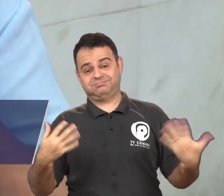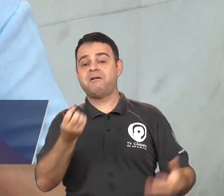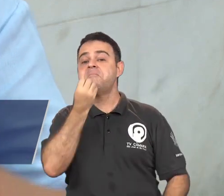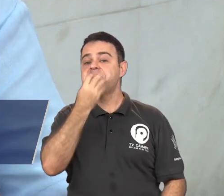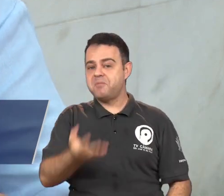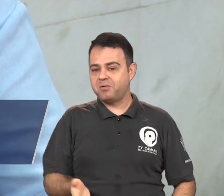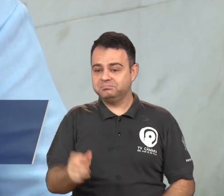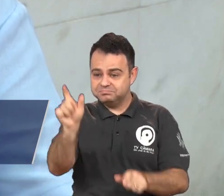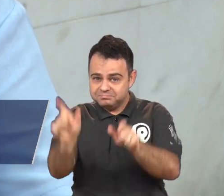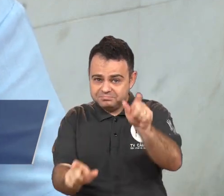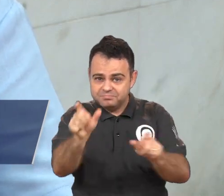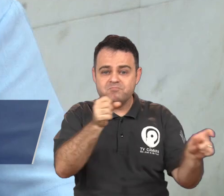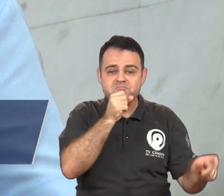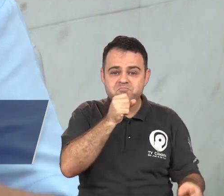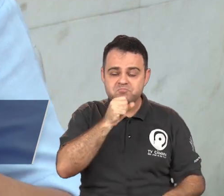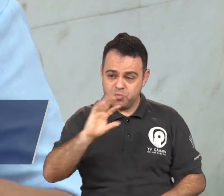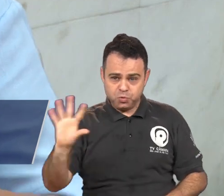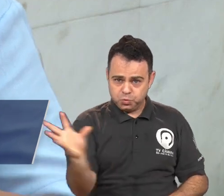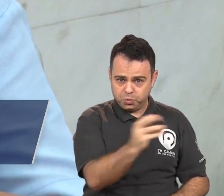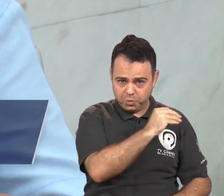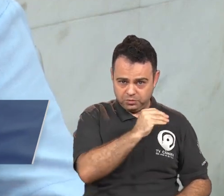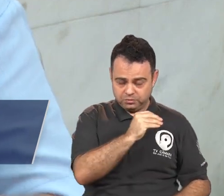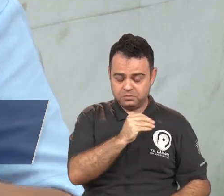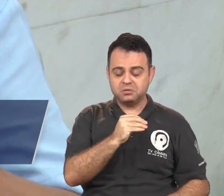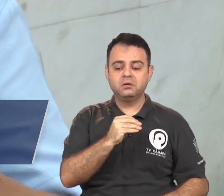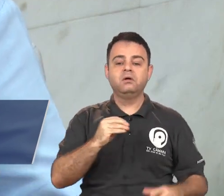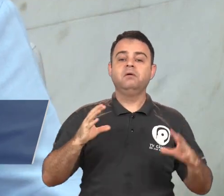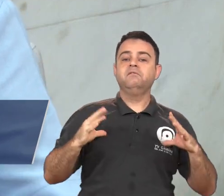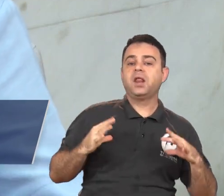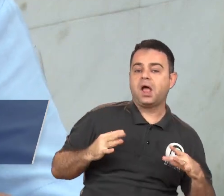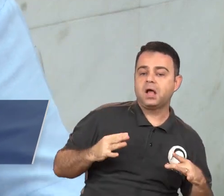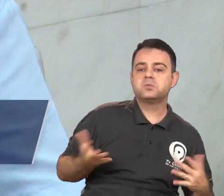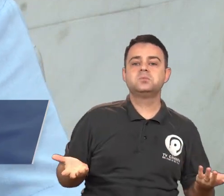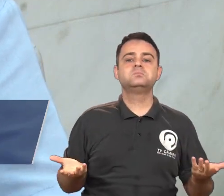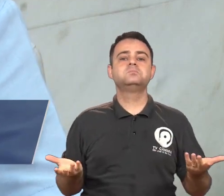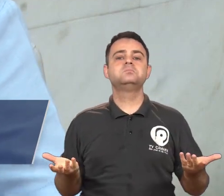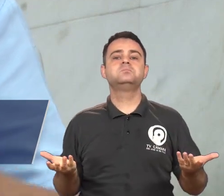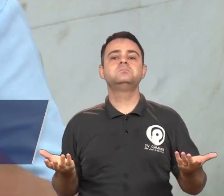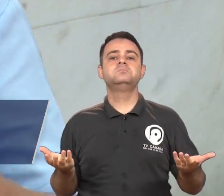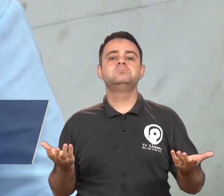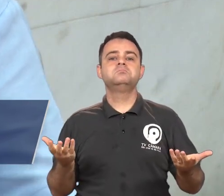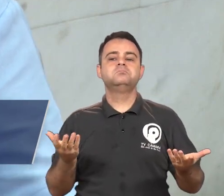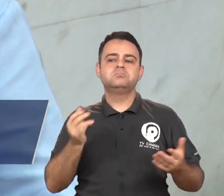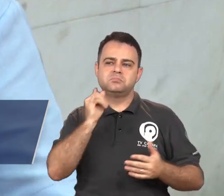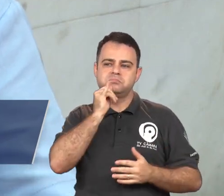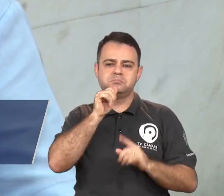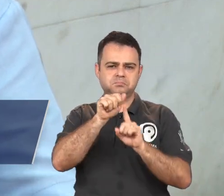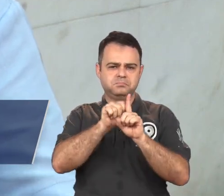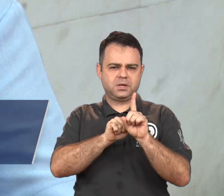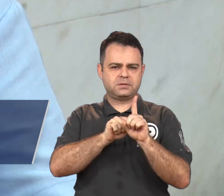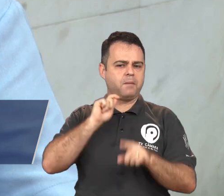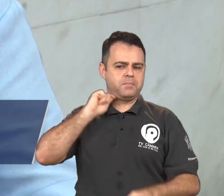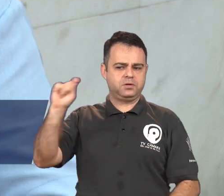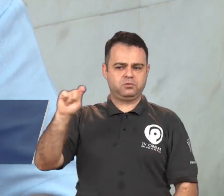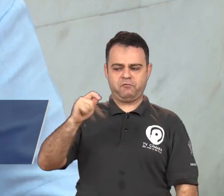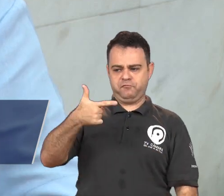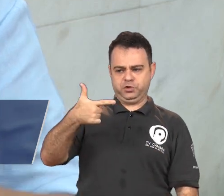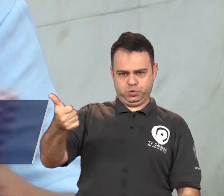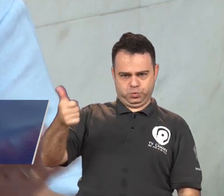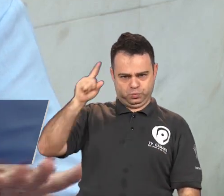pessoas, 60 a mais, de segunda-feira pode ser feriado. Me perguntaram como 21 de abril caiu na segunda-feira,